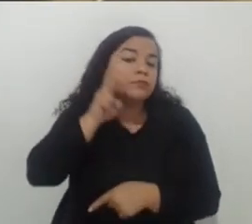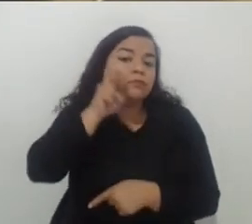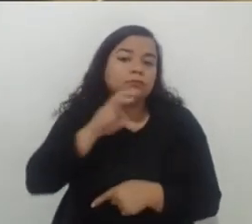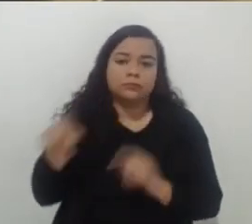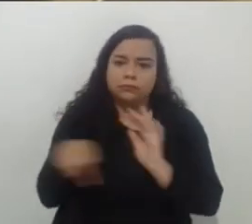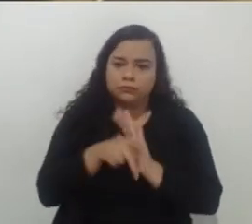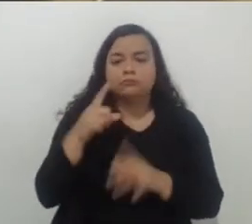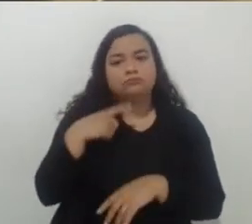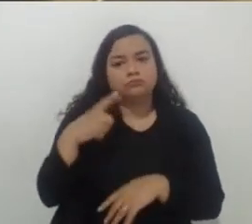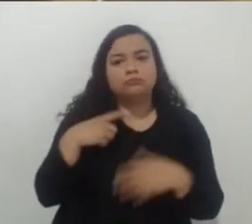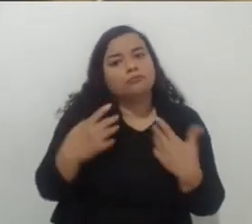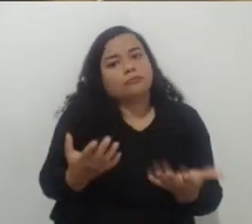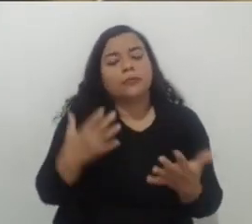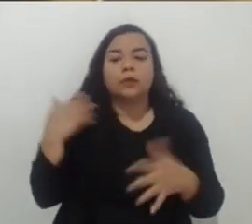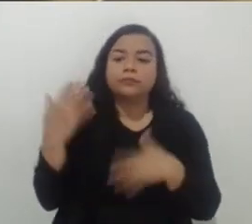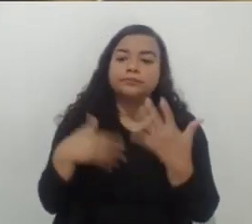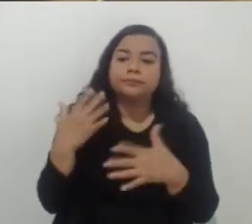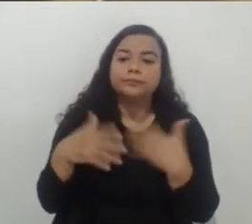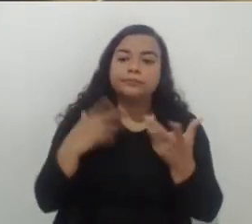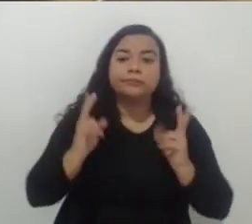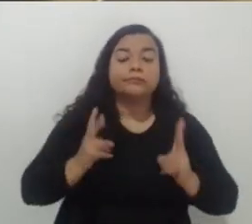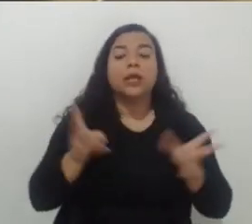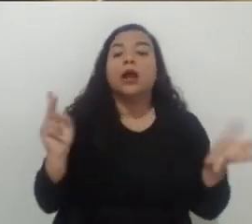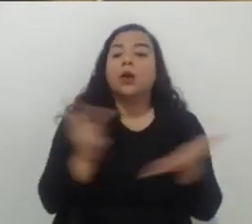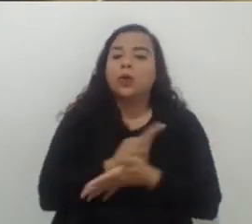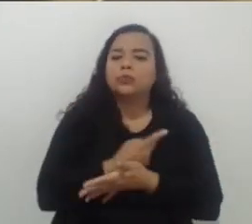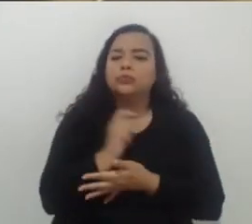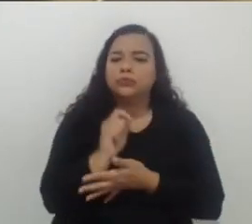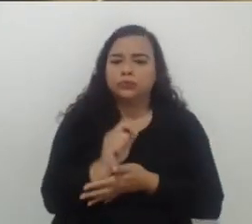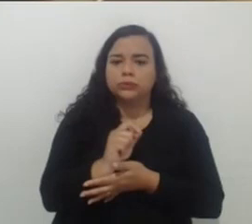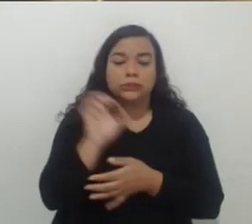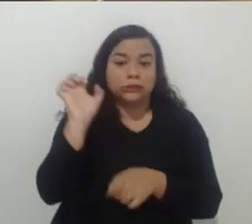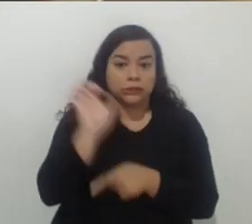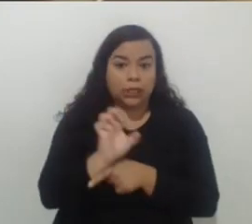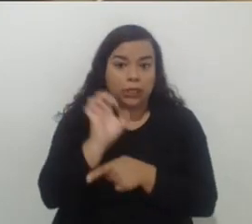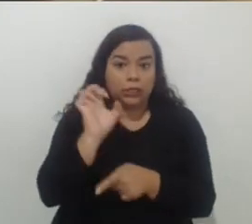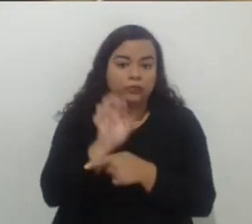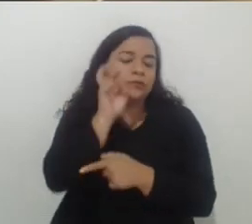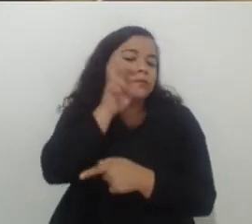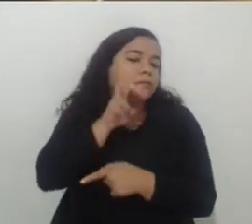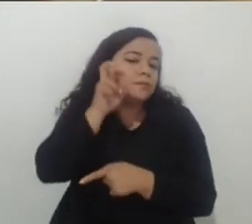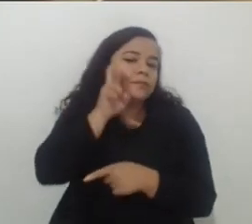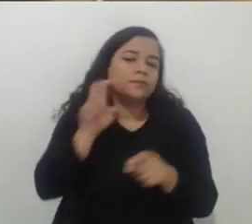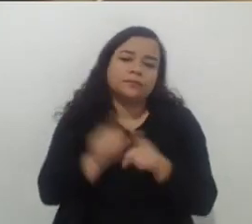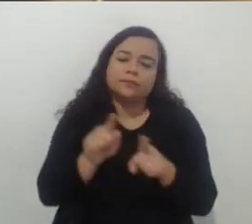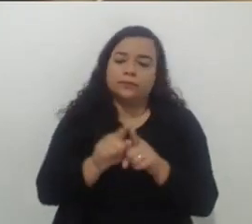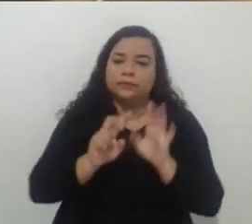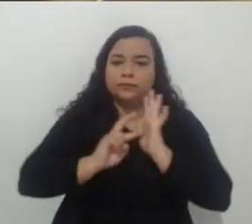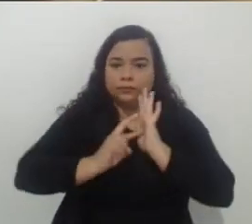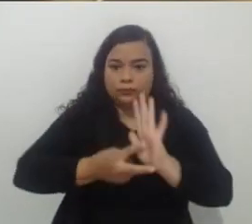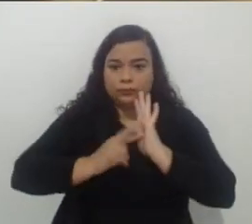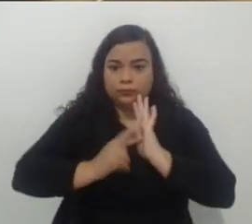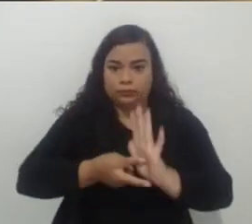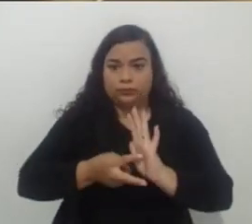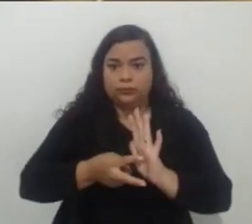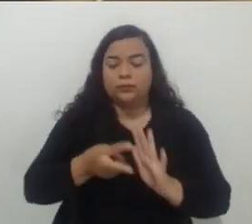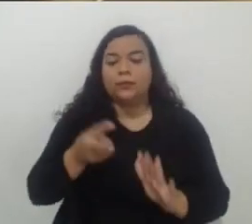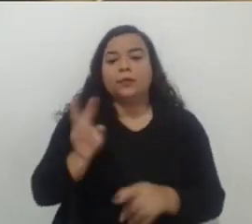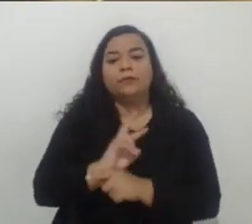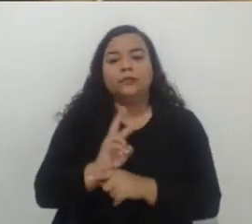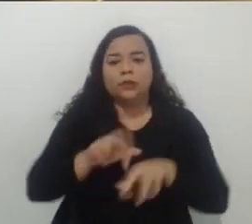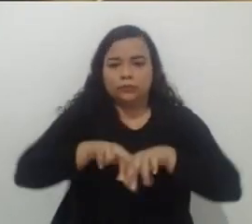bem, logo em seguida, Estado do Rio Grande do Norte e Sindicato dos Auditores Fiscais do Estado do Rio Grande do